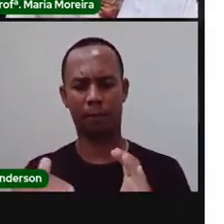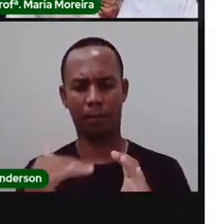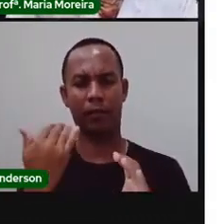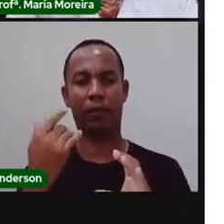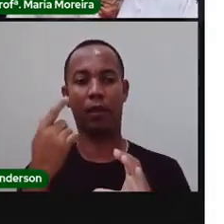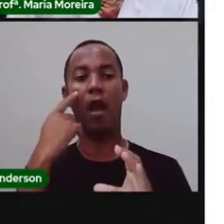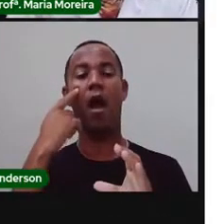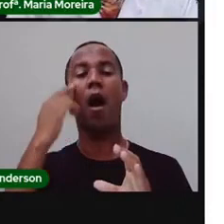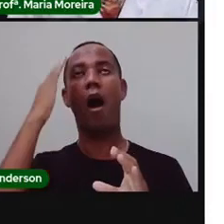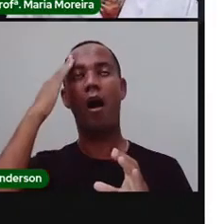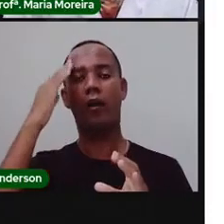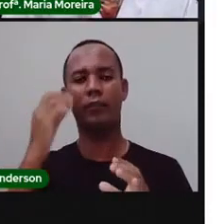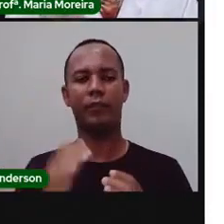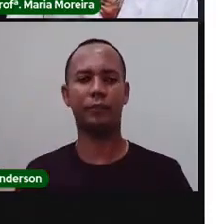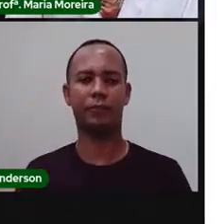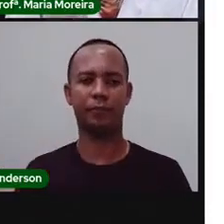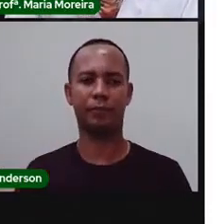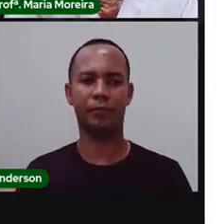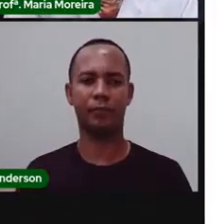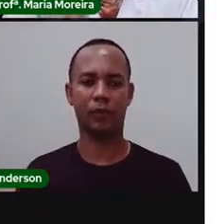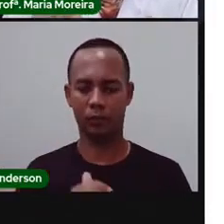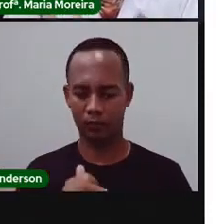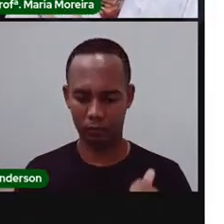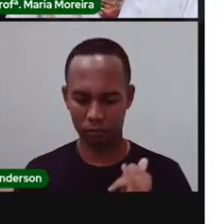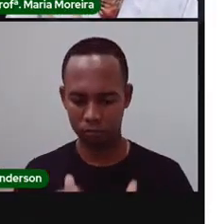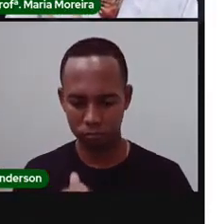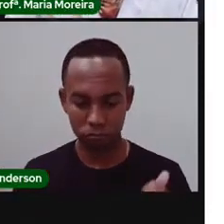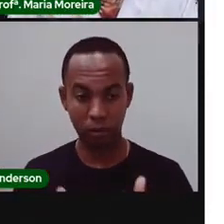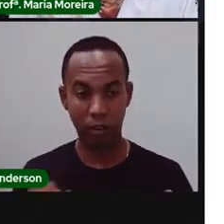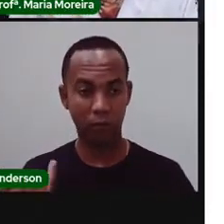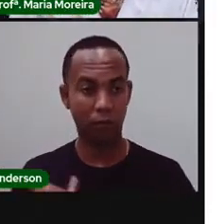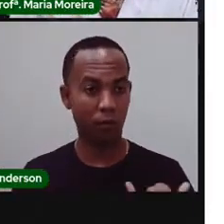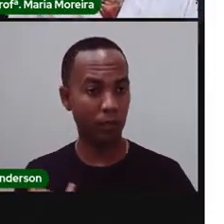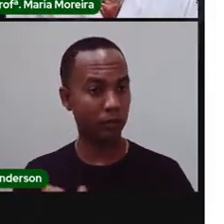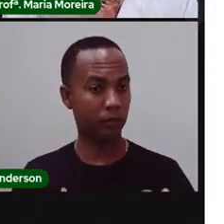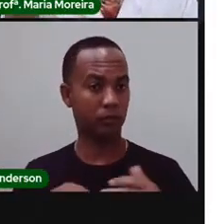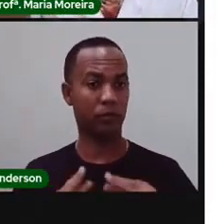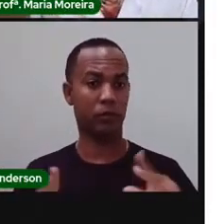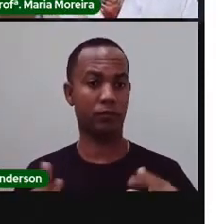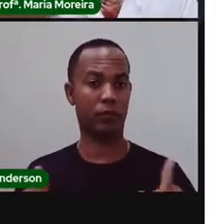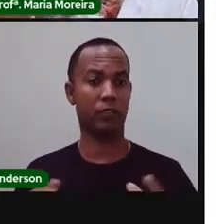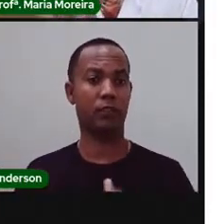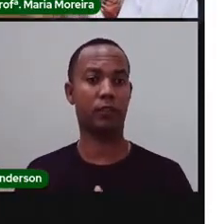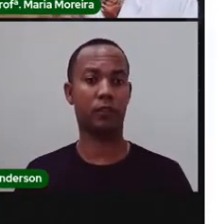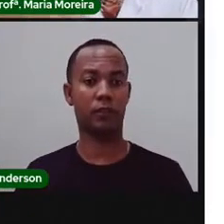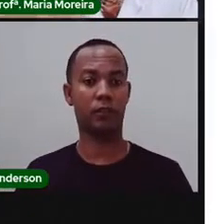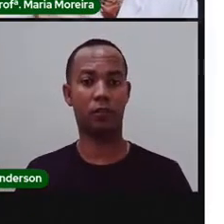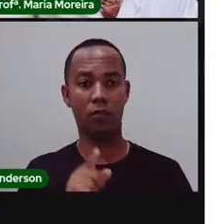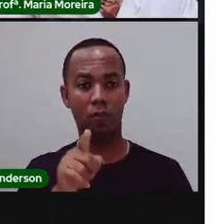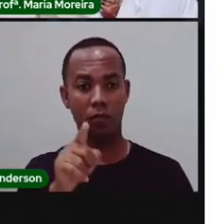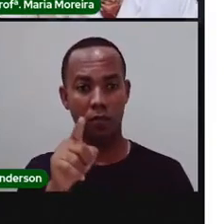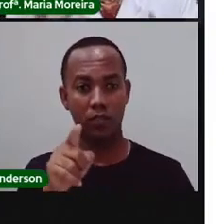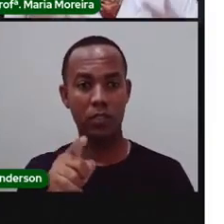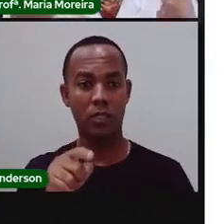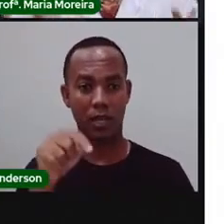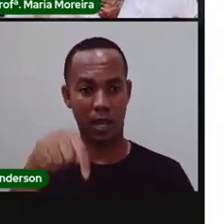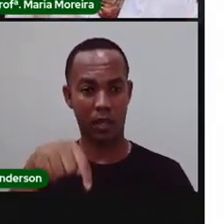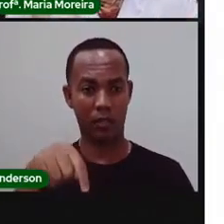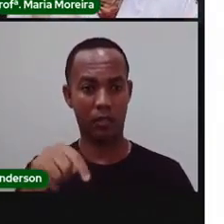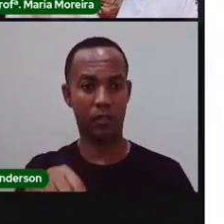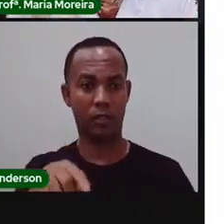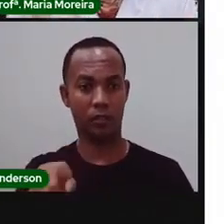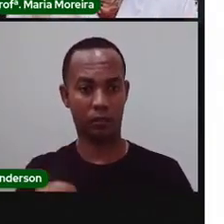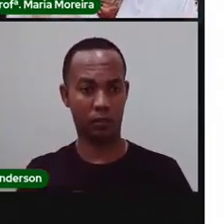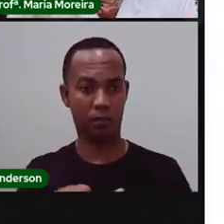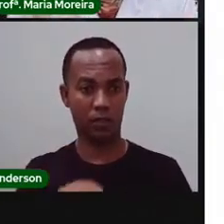está possibilitando isso. Essa transmissão de informação entre as pessoas, entre vocês aqui embaixo no chat e a Pro